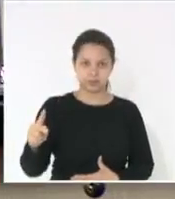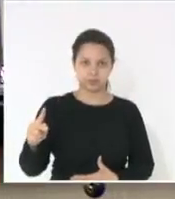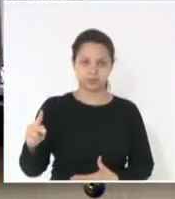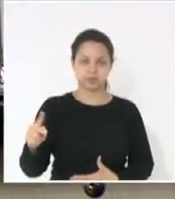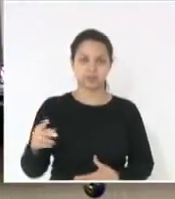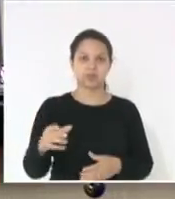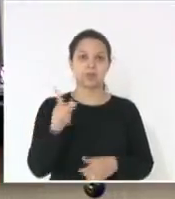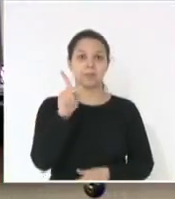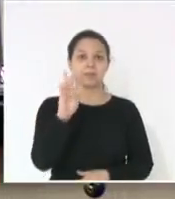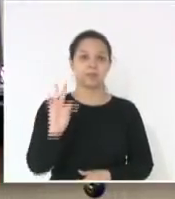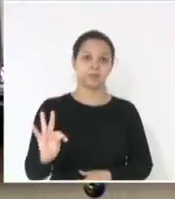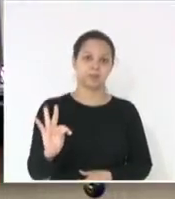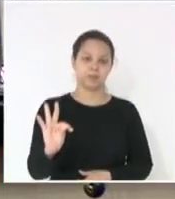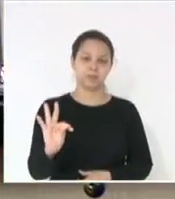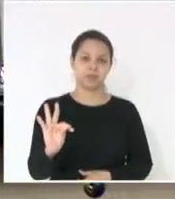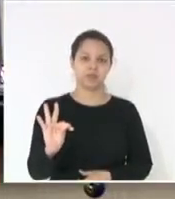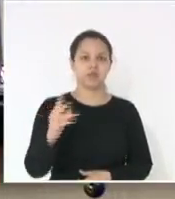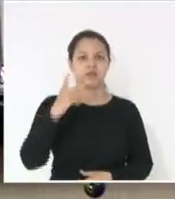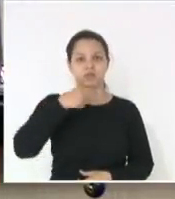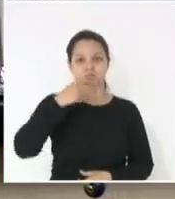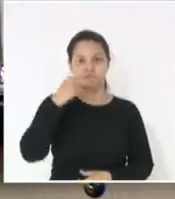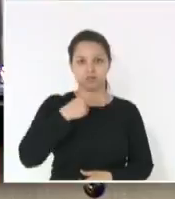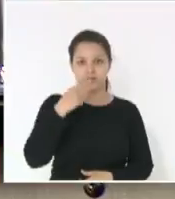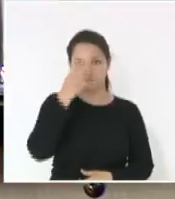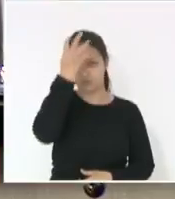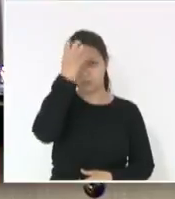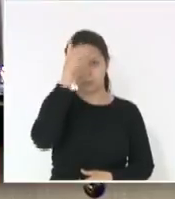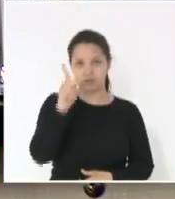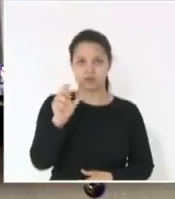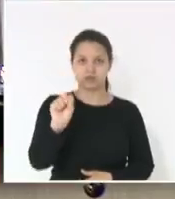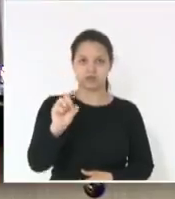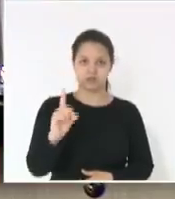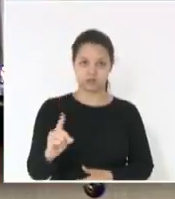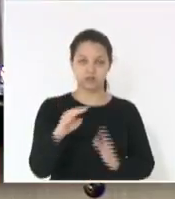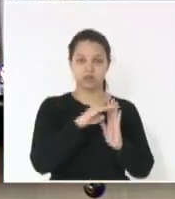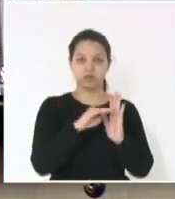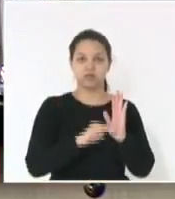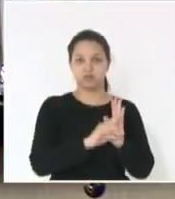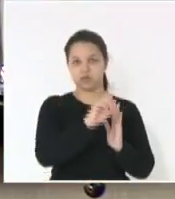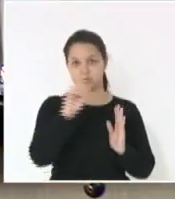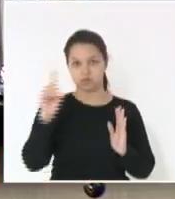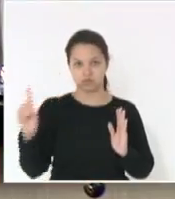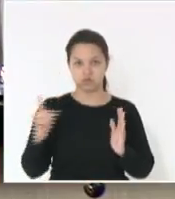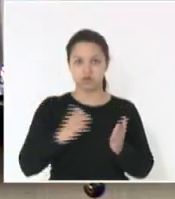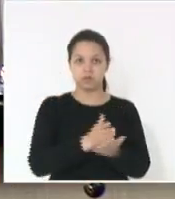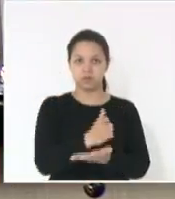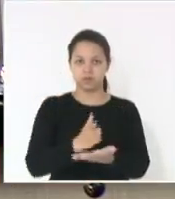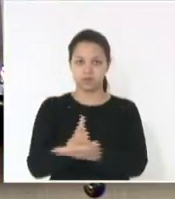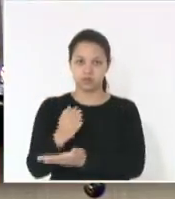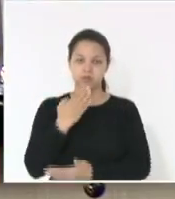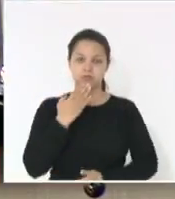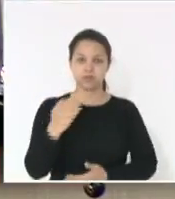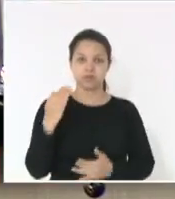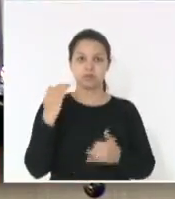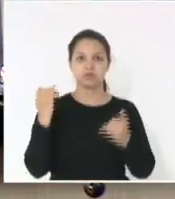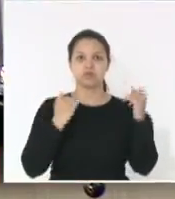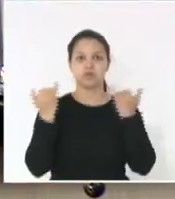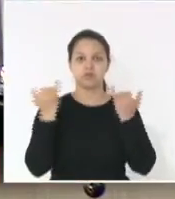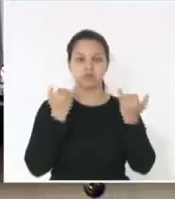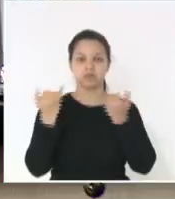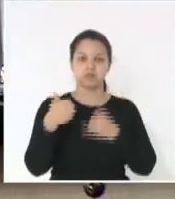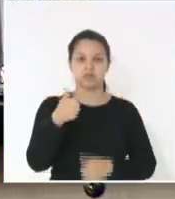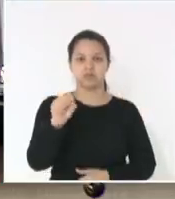Partido dos Trabalhadores, Kennedy Nunes e Ismael dos Santos, pelo PSD. Ordem do dia. Foram aprovadas os pedidos de informação